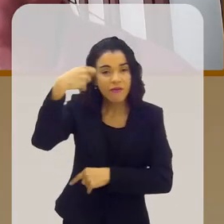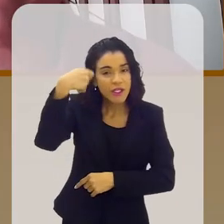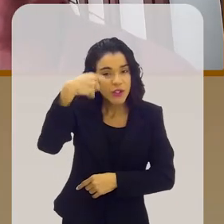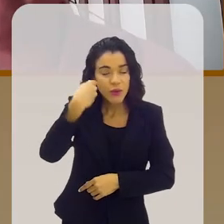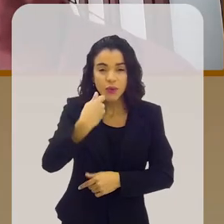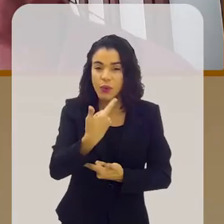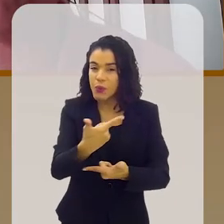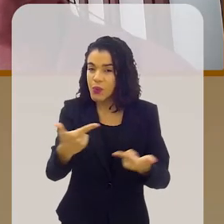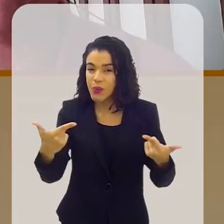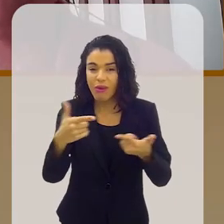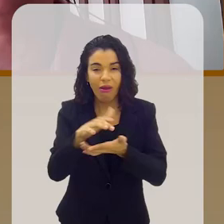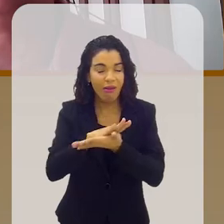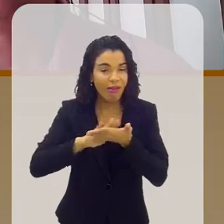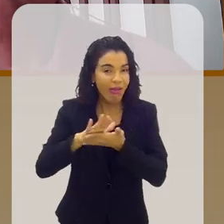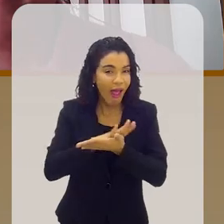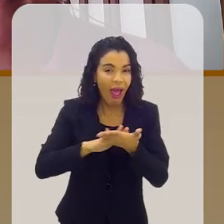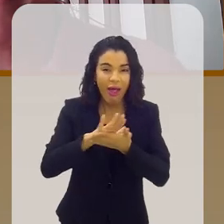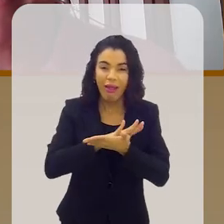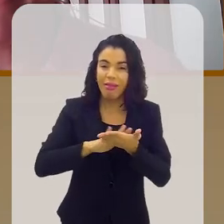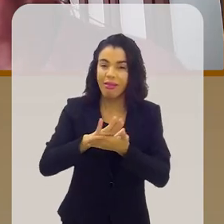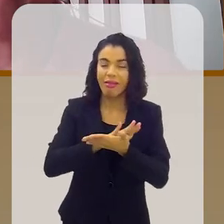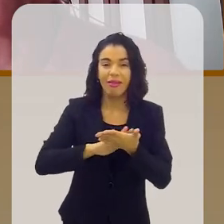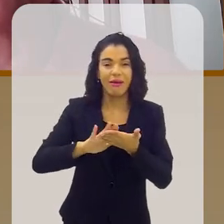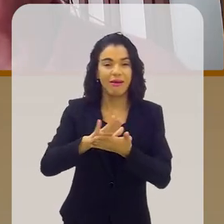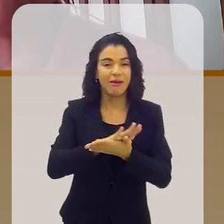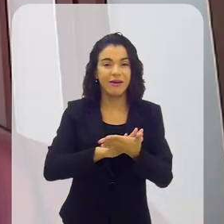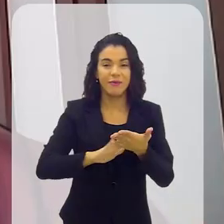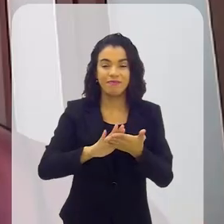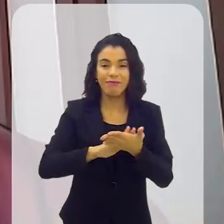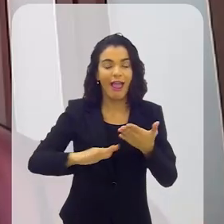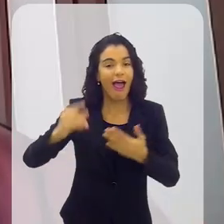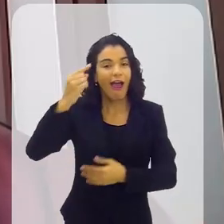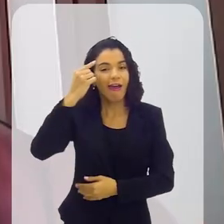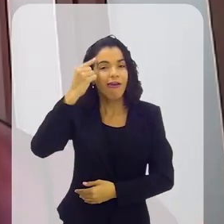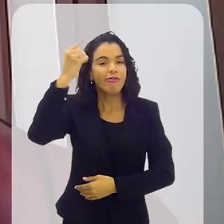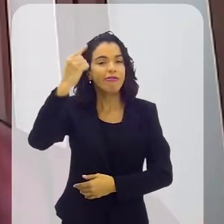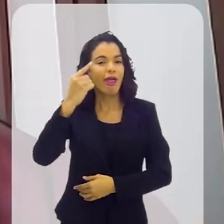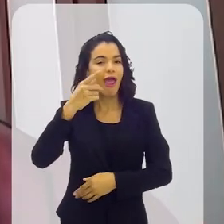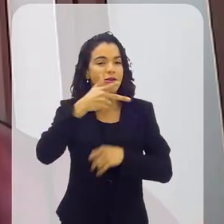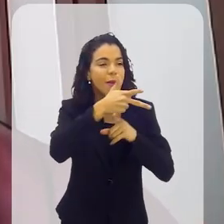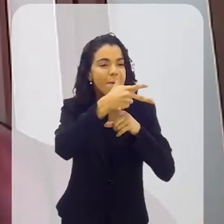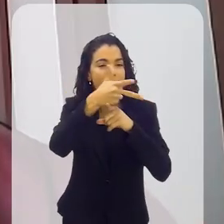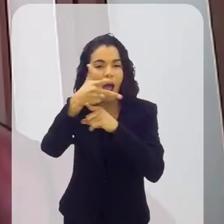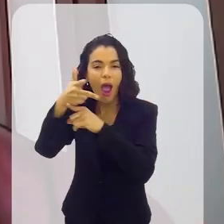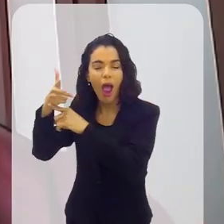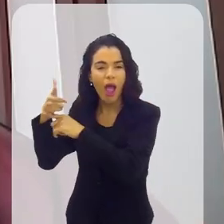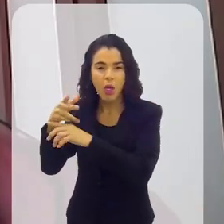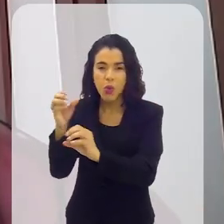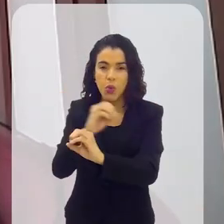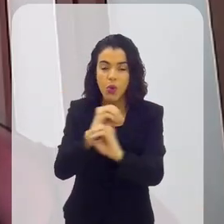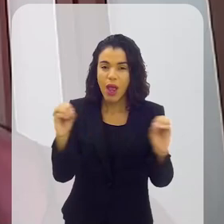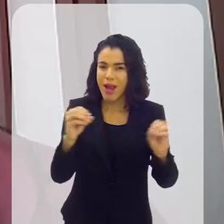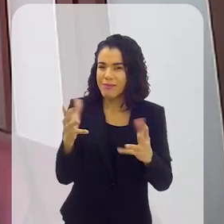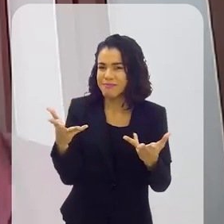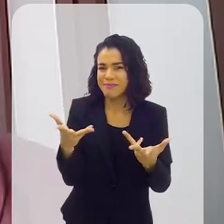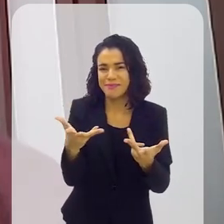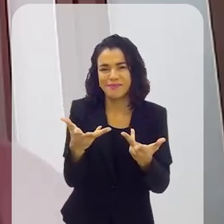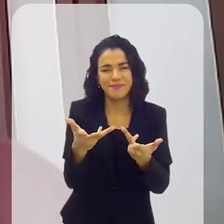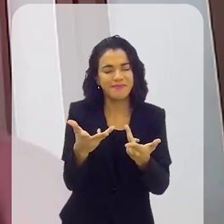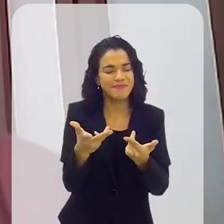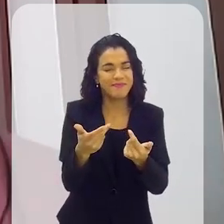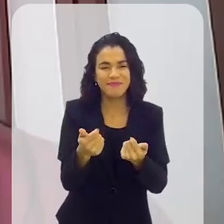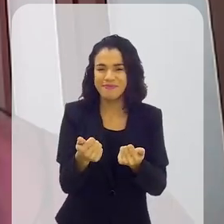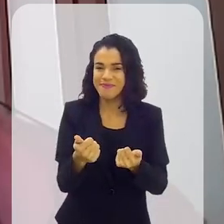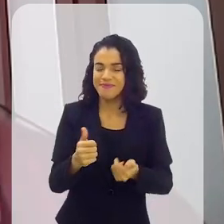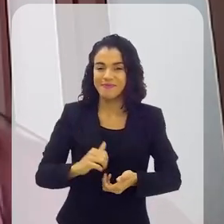ninguém teve a chance de a ideia, né, de registrar aquilo, e era maravilhoso.